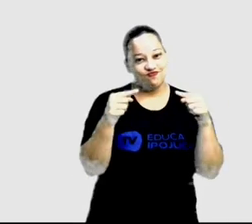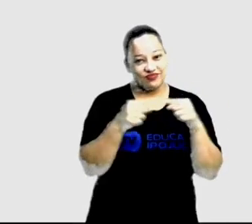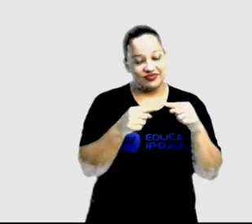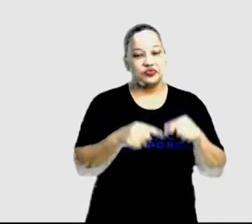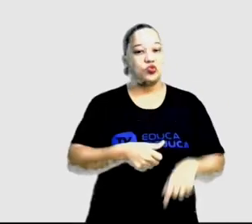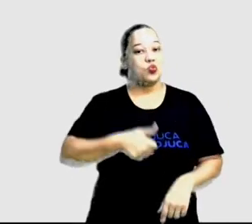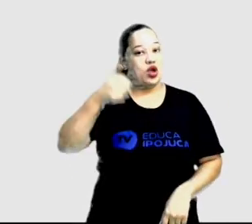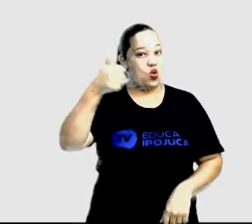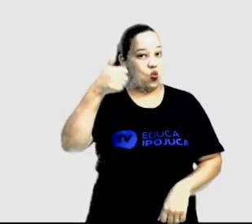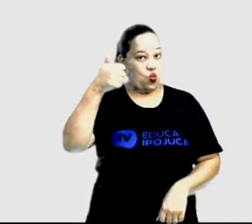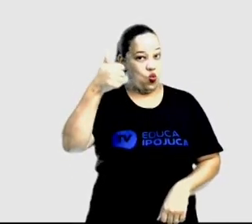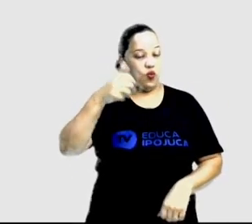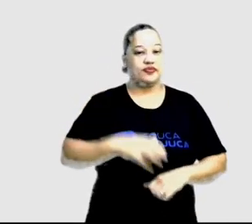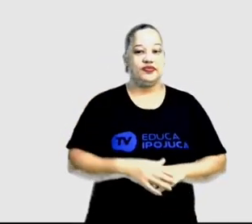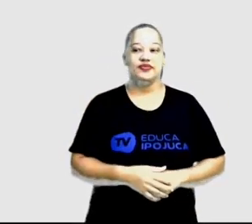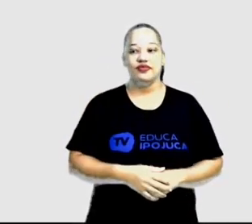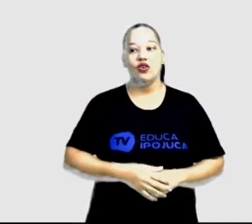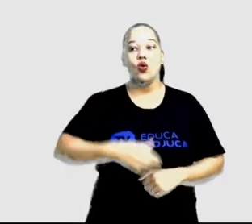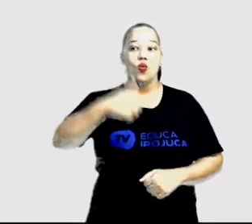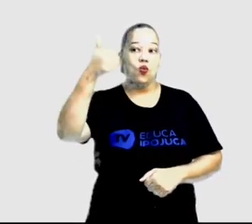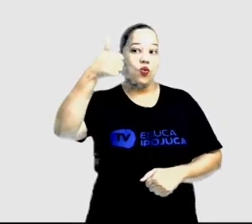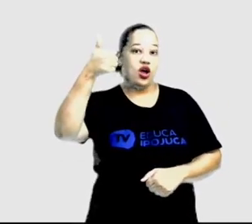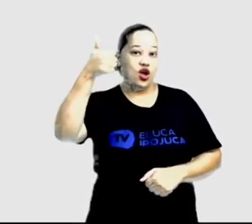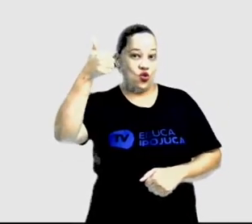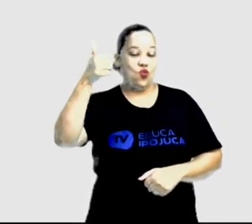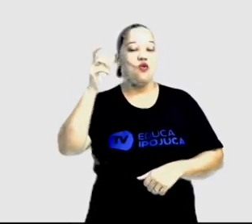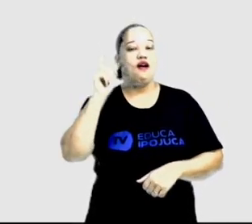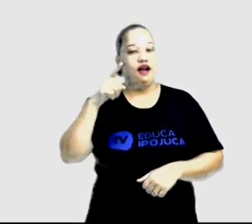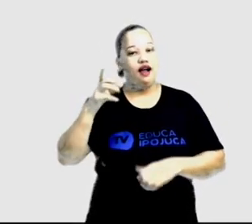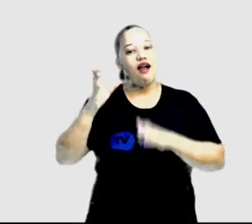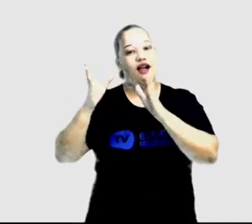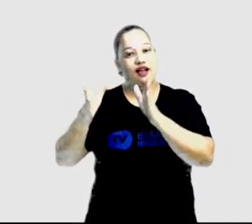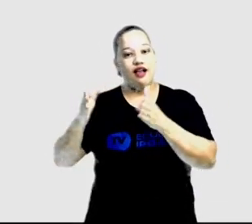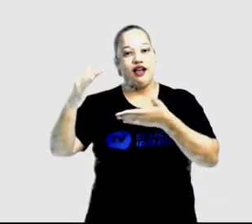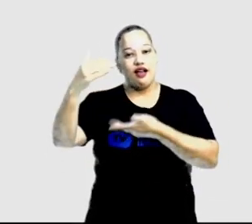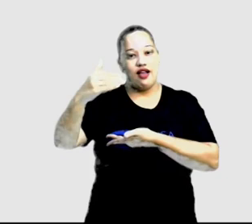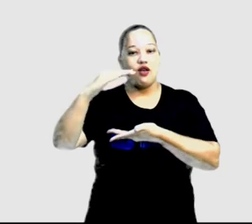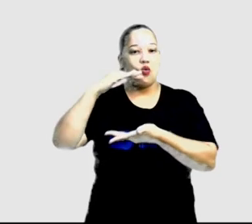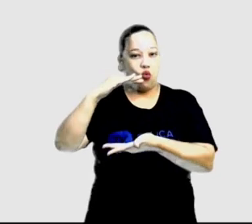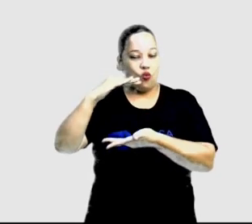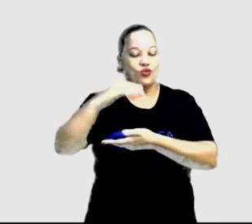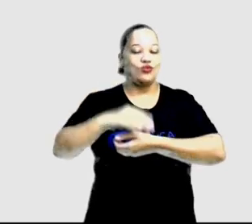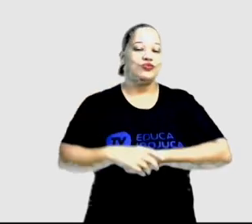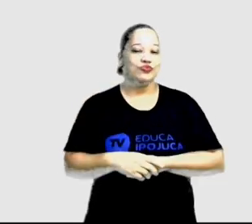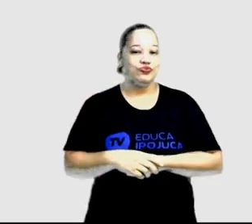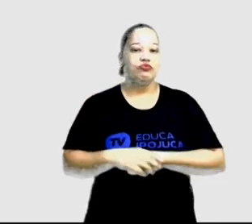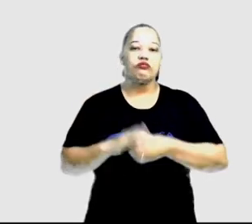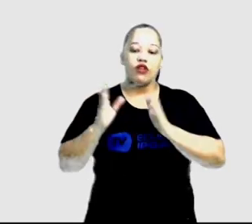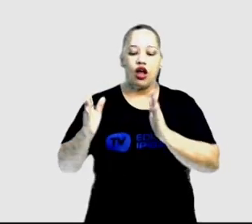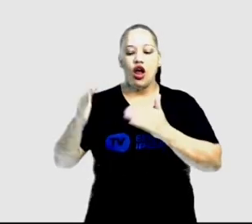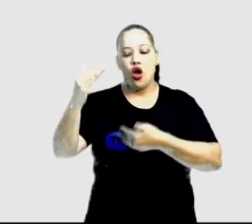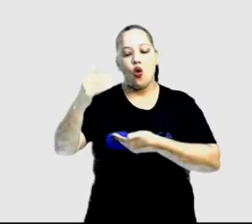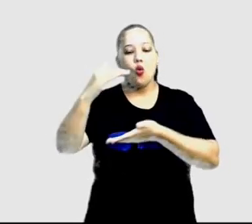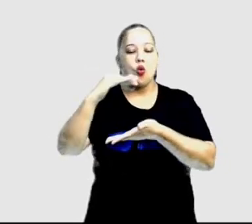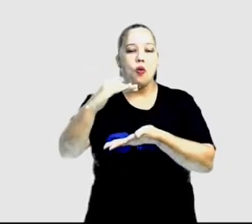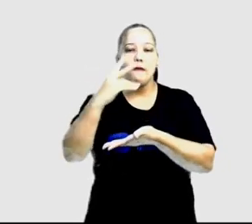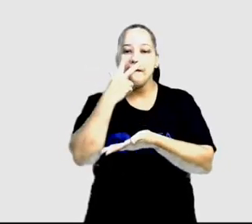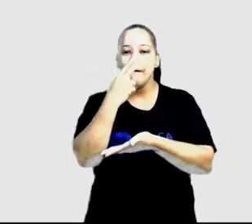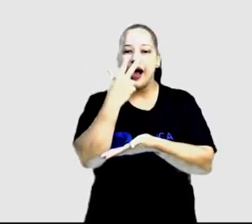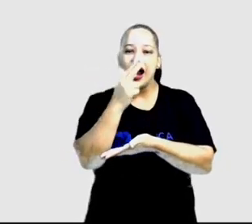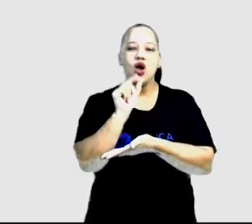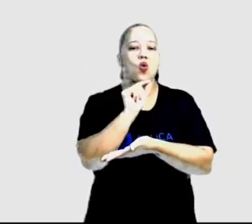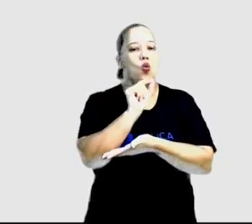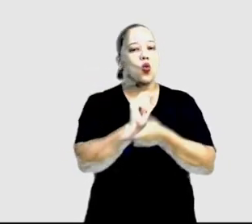Número 1. O número 1 é um cubo. O cubo se parece